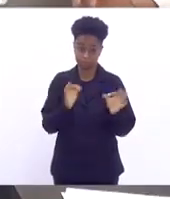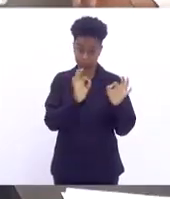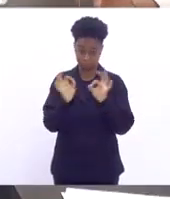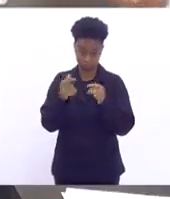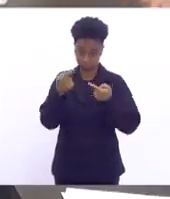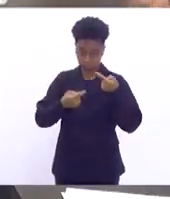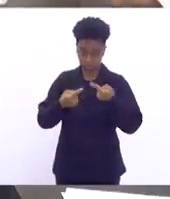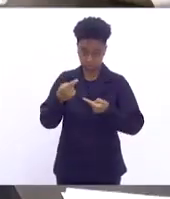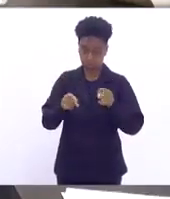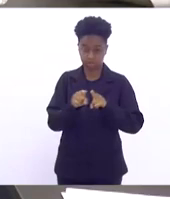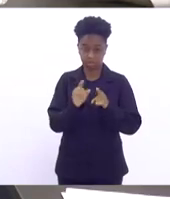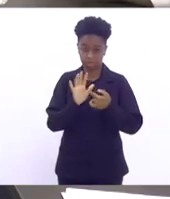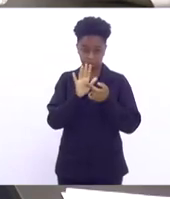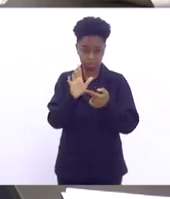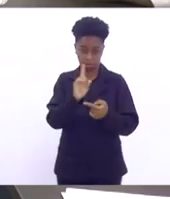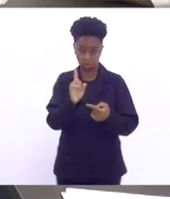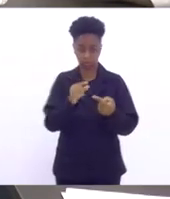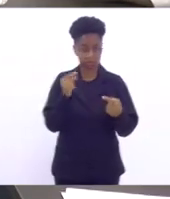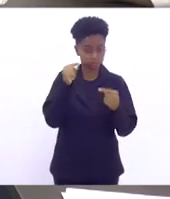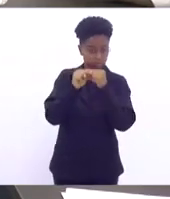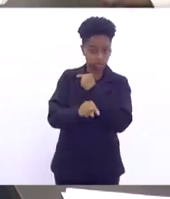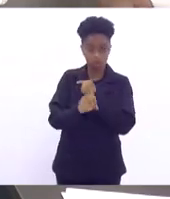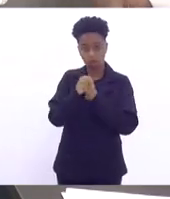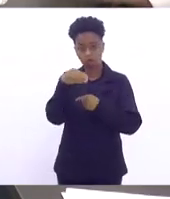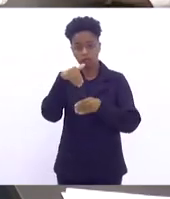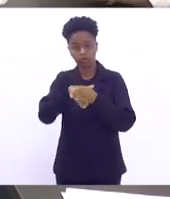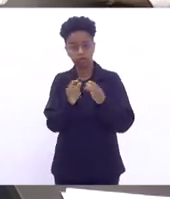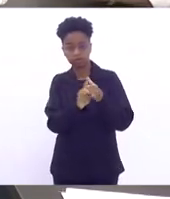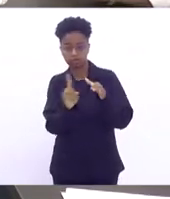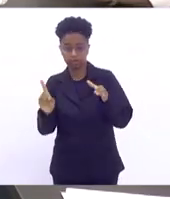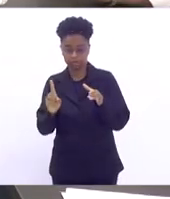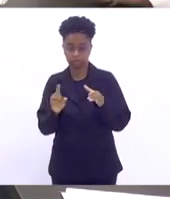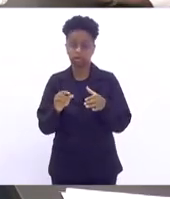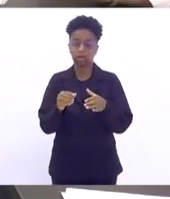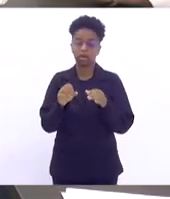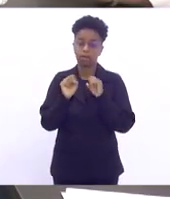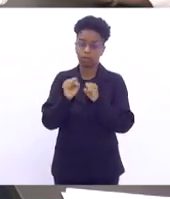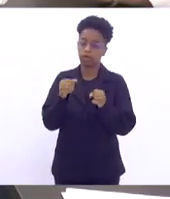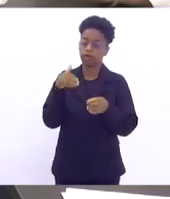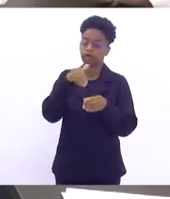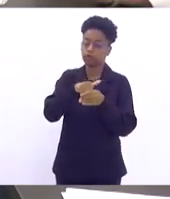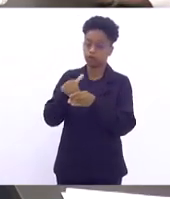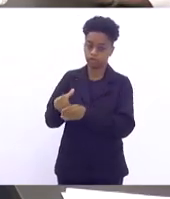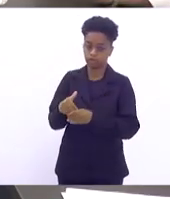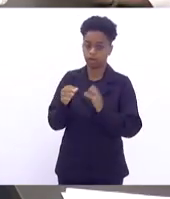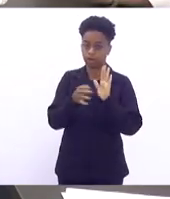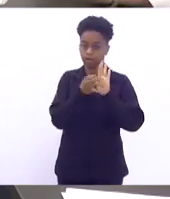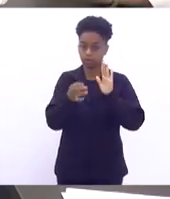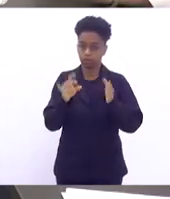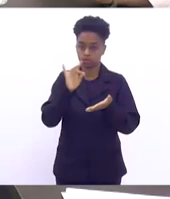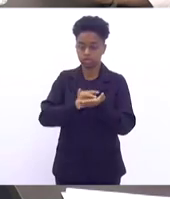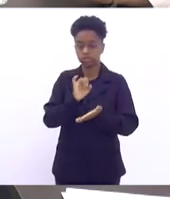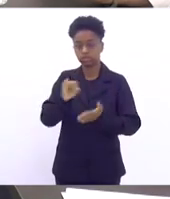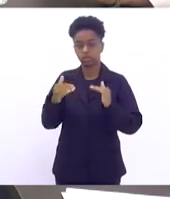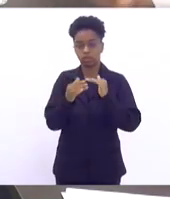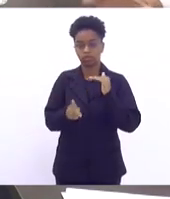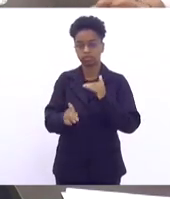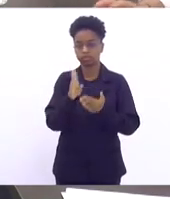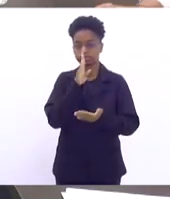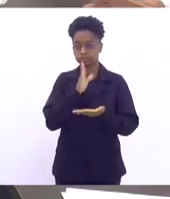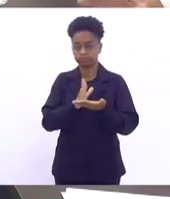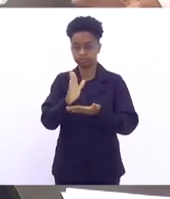havia mais Quem Queira discutir nem apresentar divergência ou voto separado em votação os pareceres originais são os que aprovam permaneça Como estão